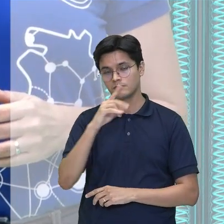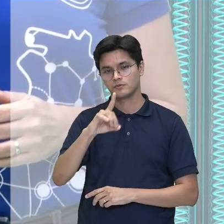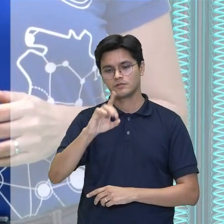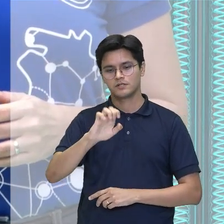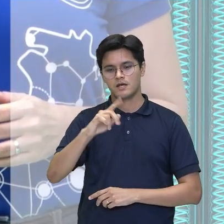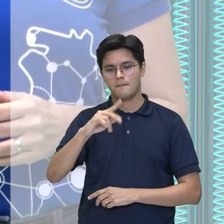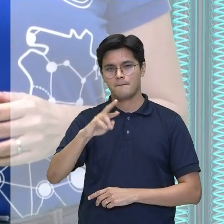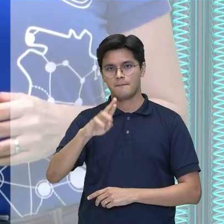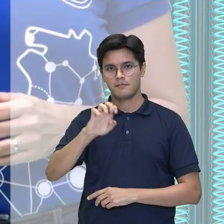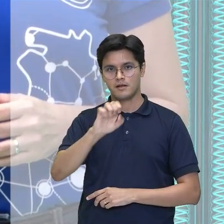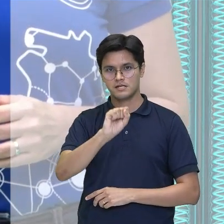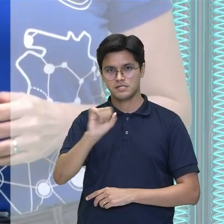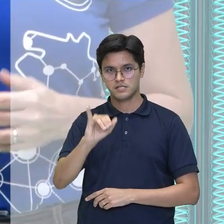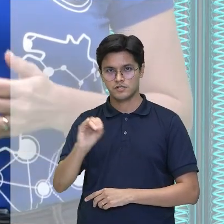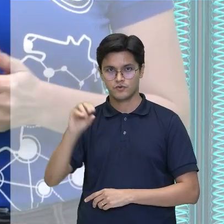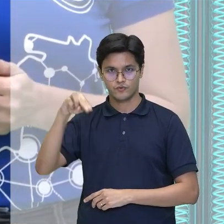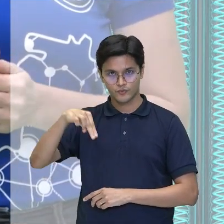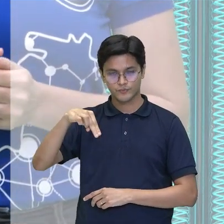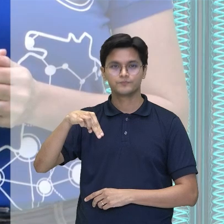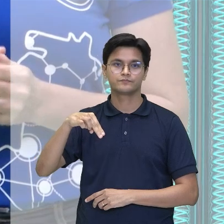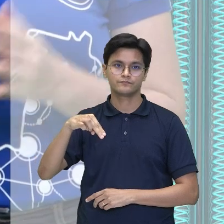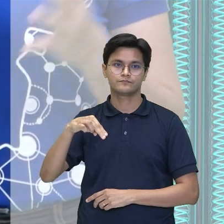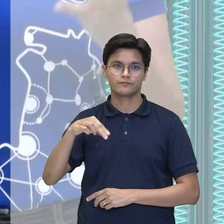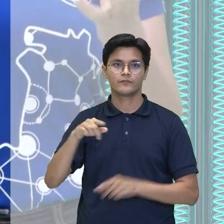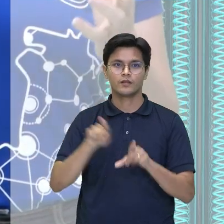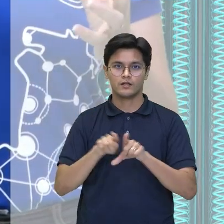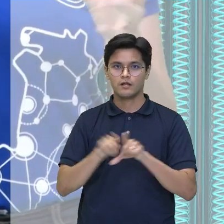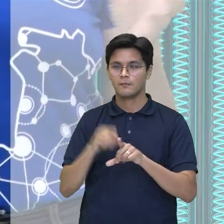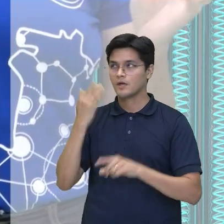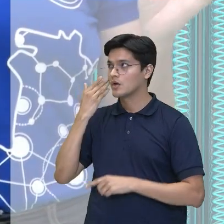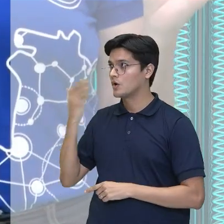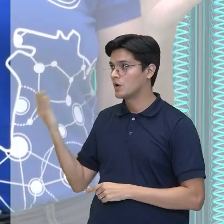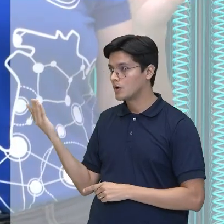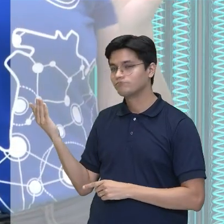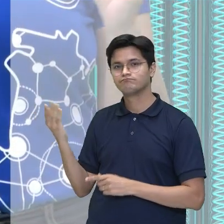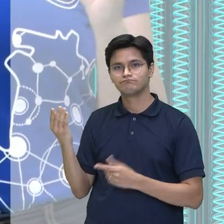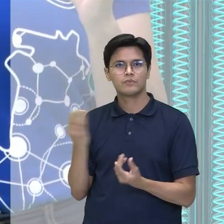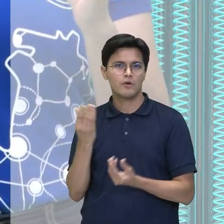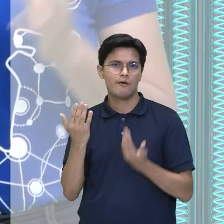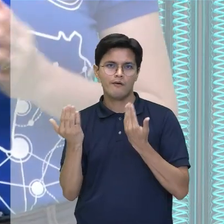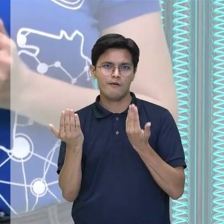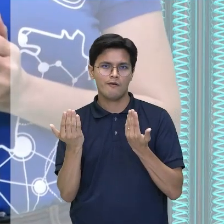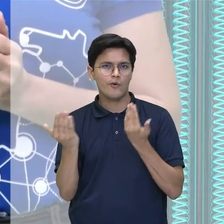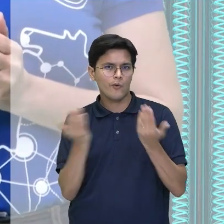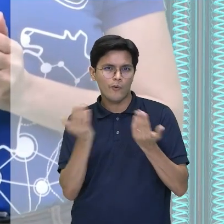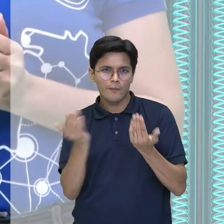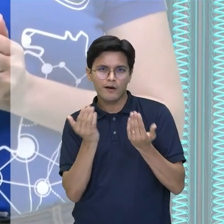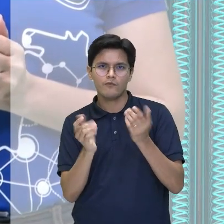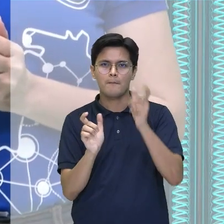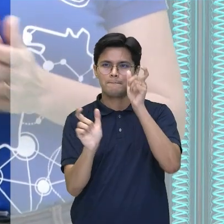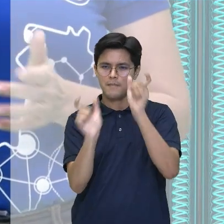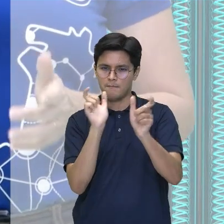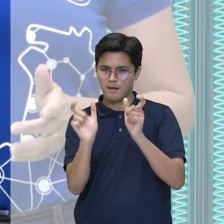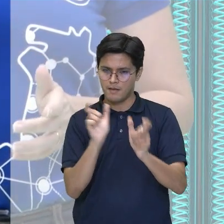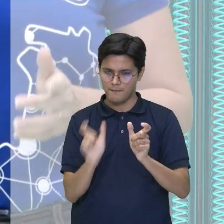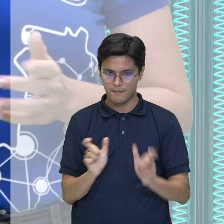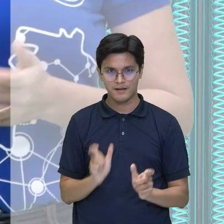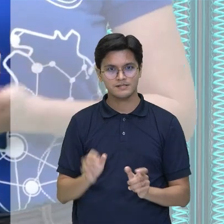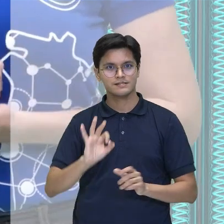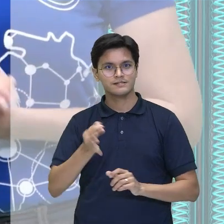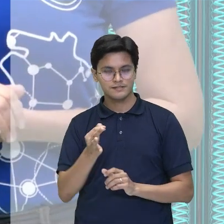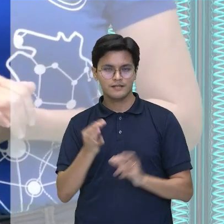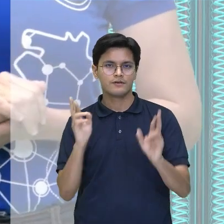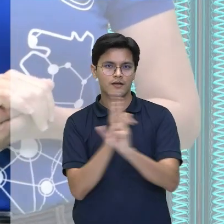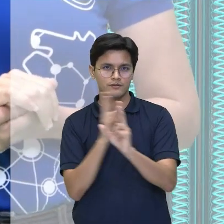diz que funciona como uma tempestade de palavras. São ideias que estão relacionadas à ideia principal. Então, vocês